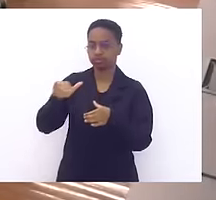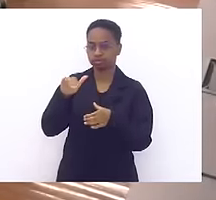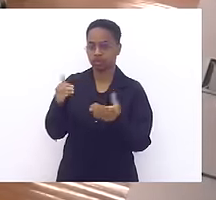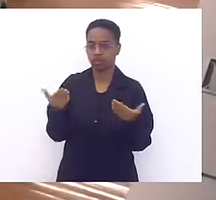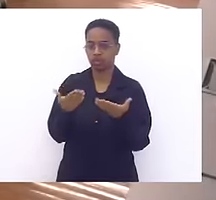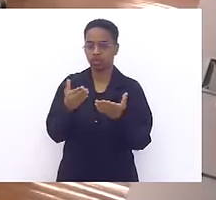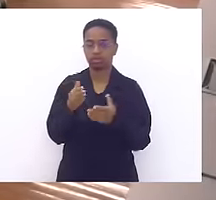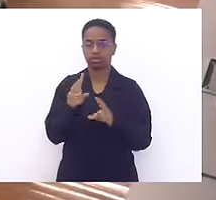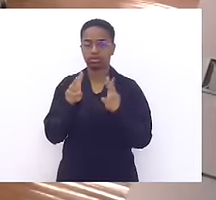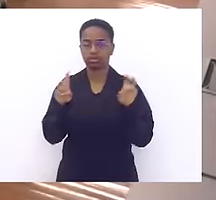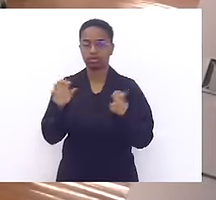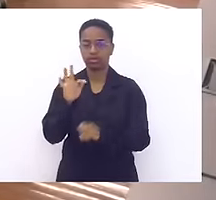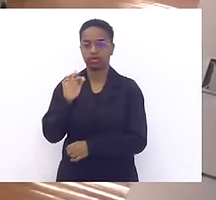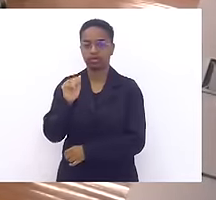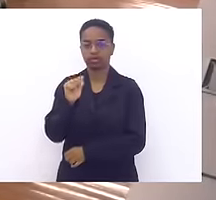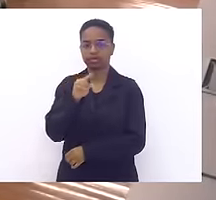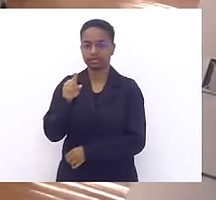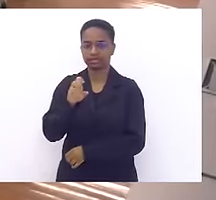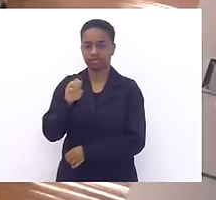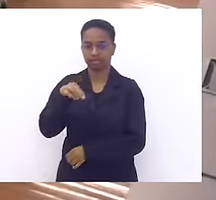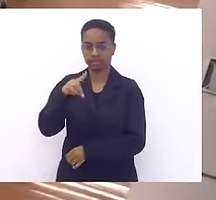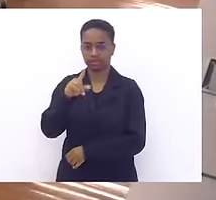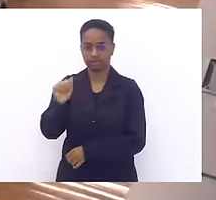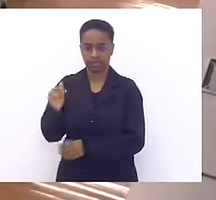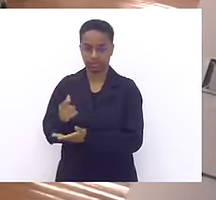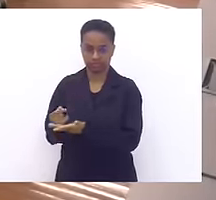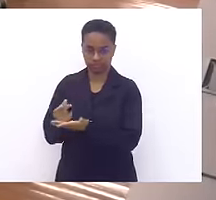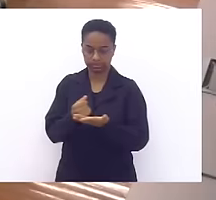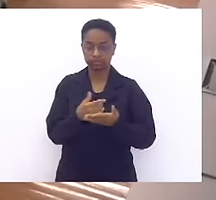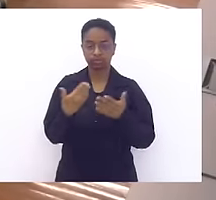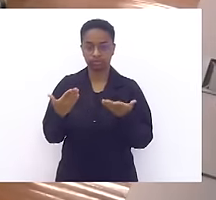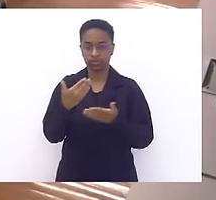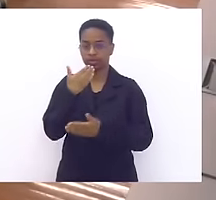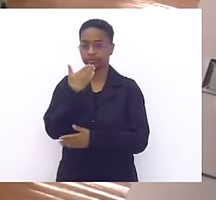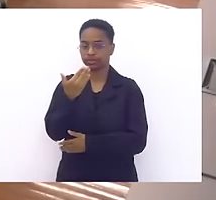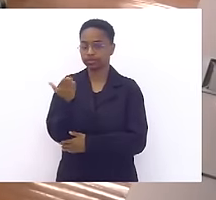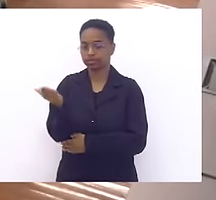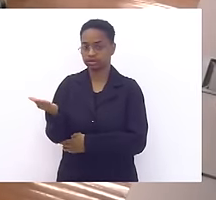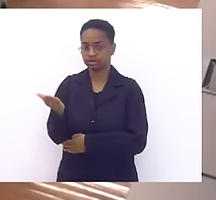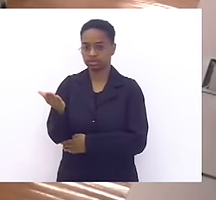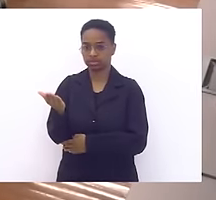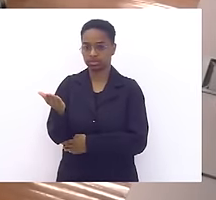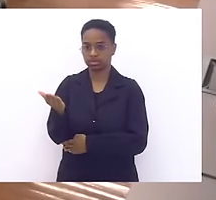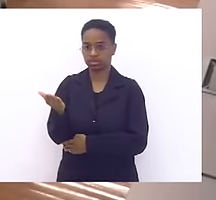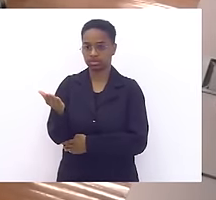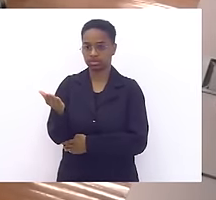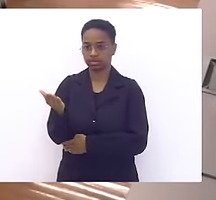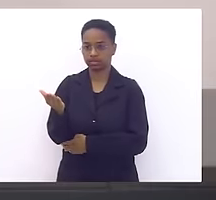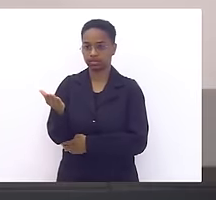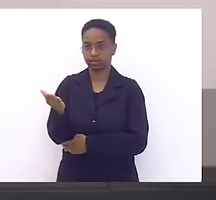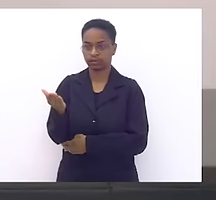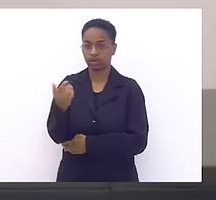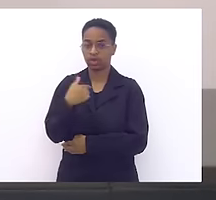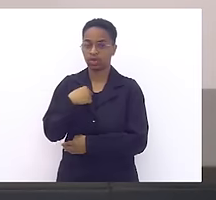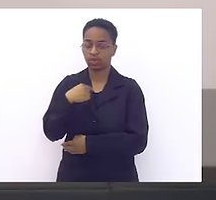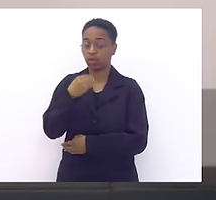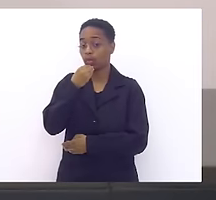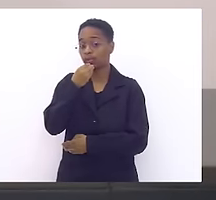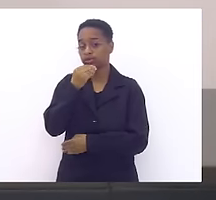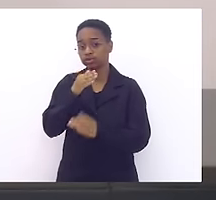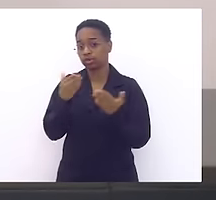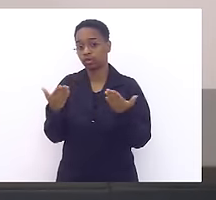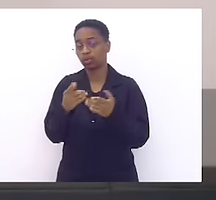passar a palavra para o Senhor Pedro vale para que o objetivo aqui é o seguinte só para deixar claro para todos que nos